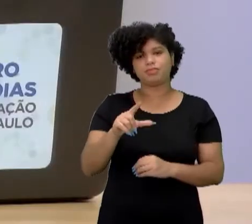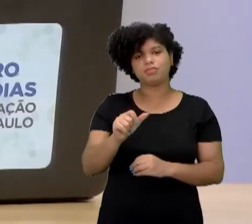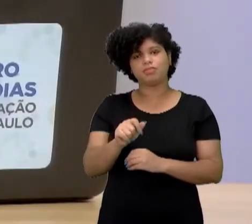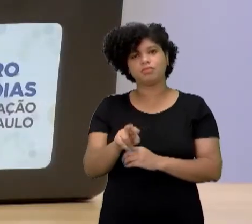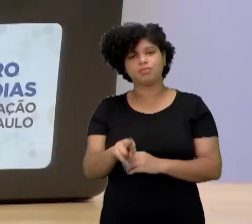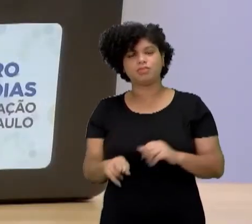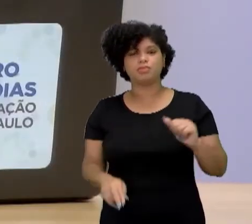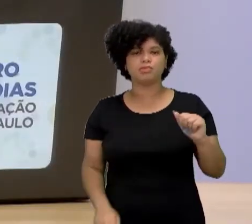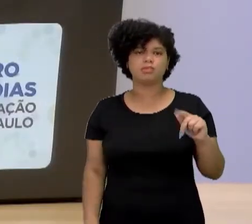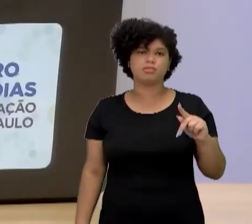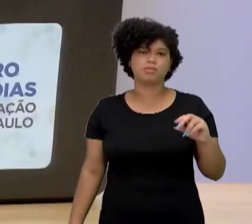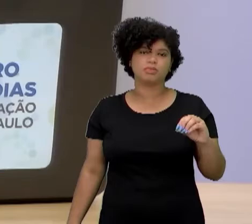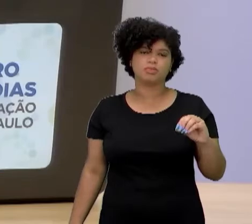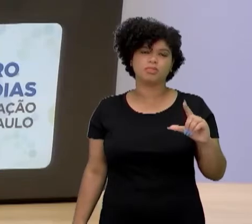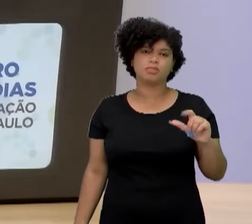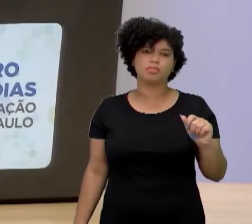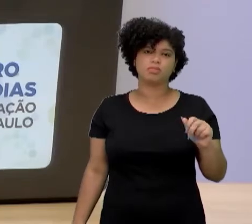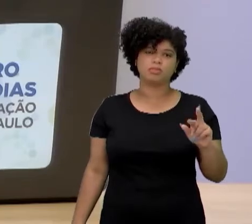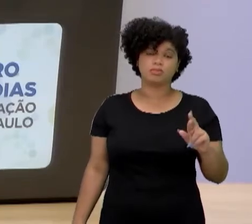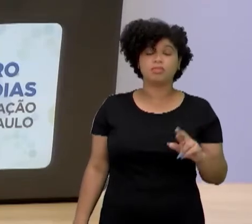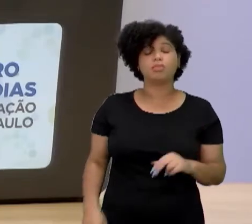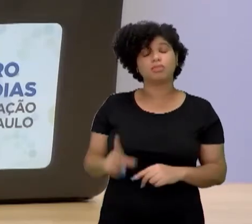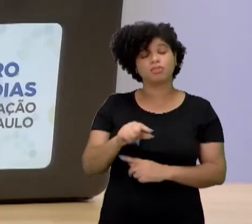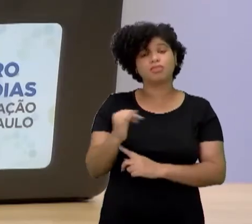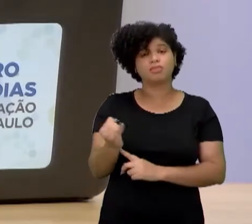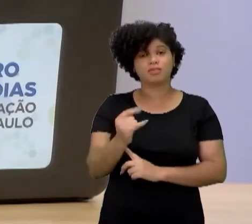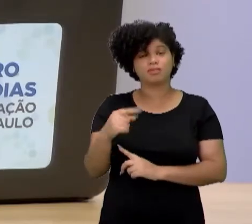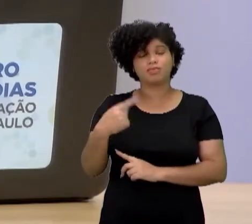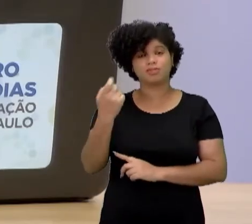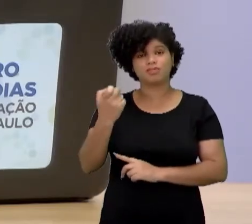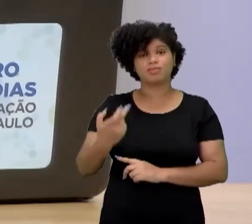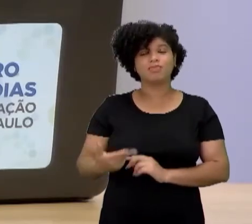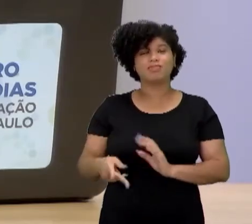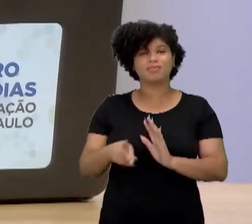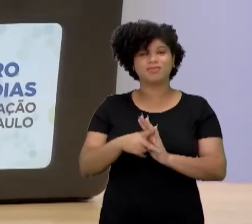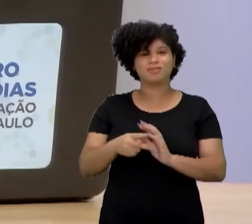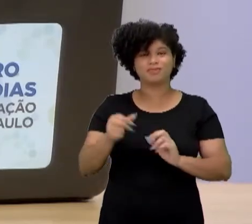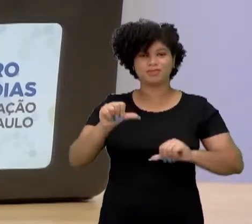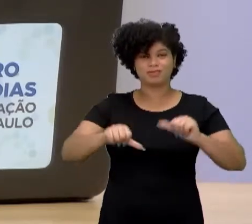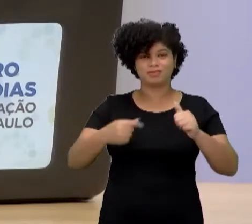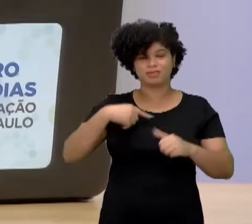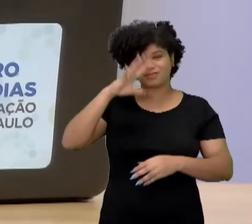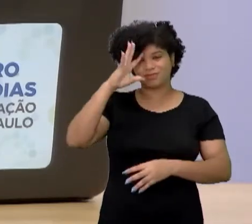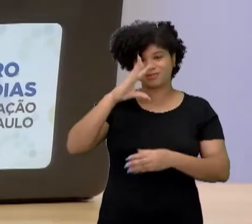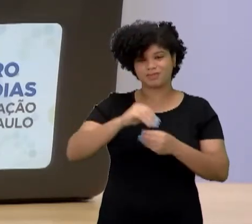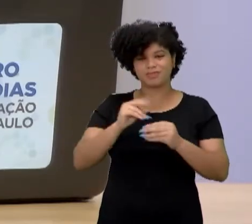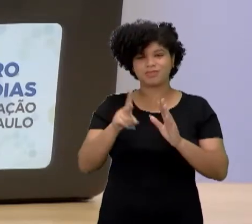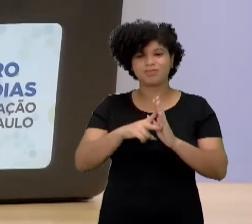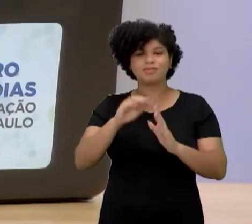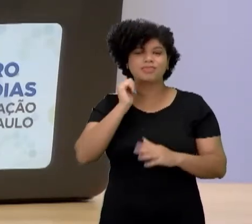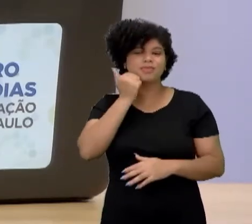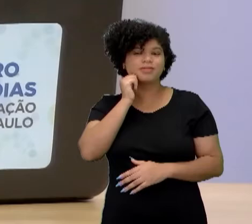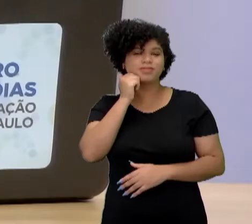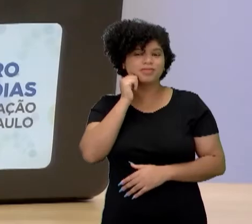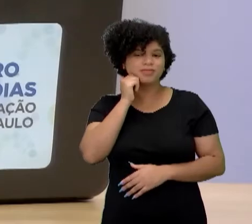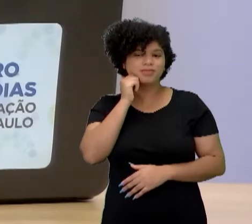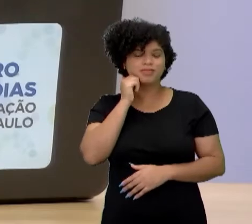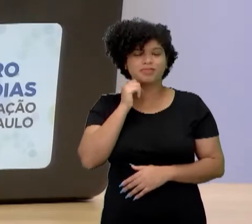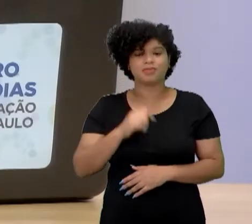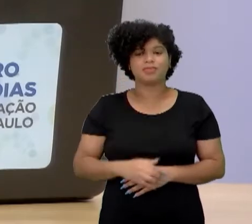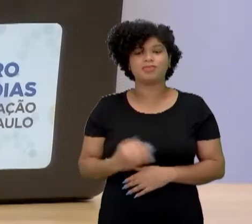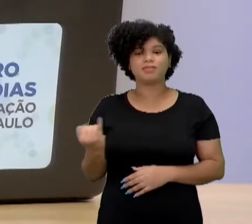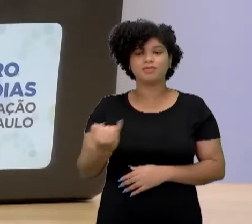né? Porque uma coisa que é importante quando a gente fala de química é entender que, né, além de todo conhecimento, que conhecimento é uma coisa muito